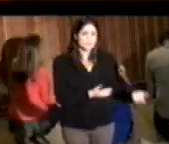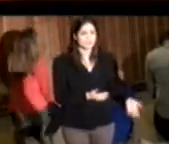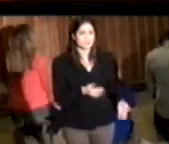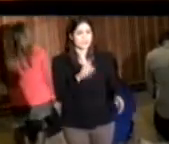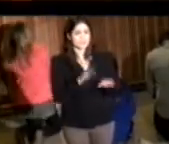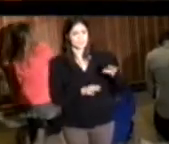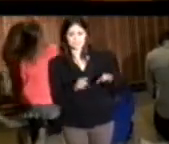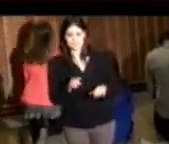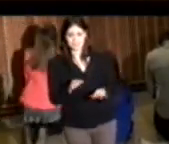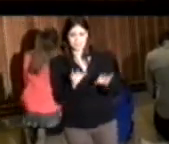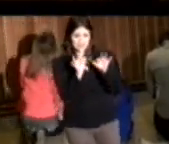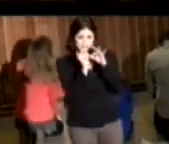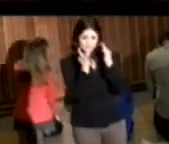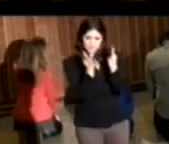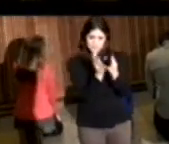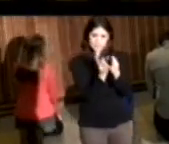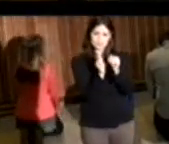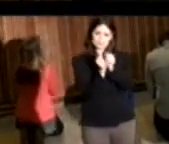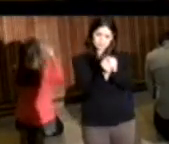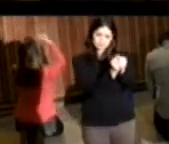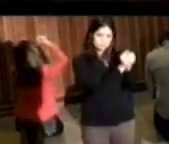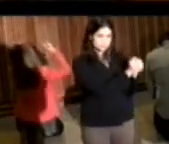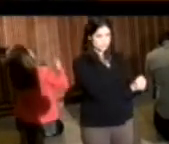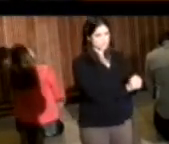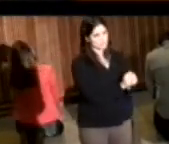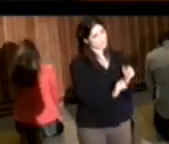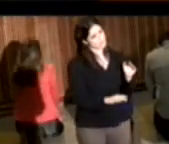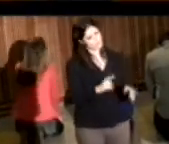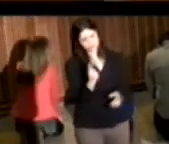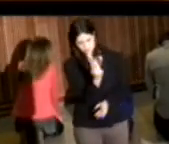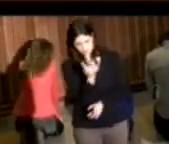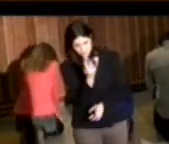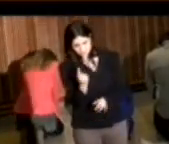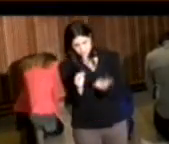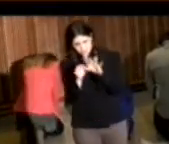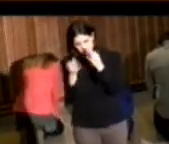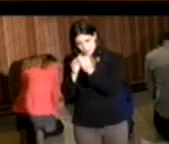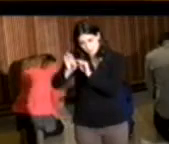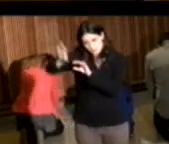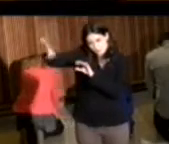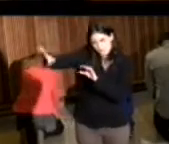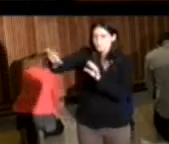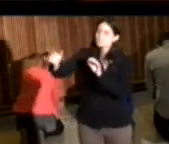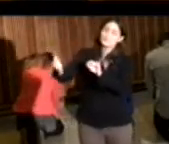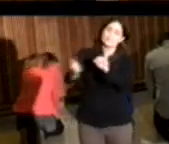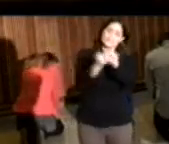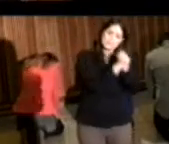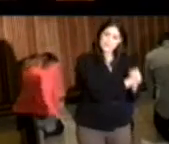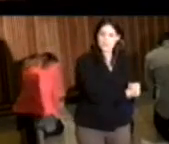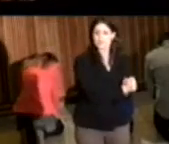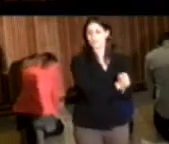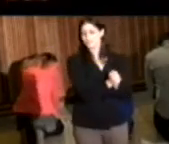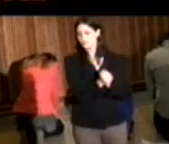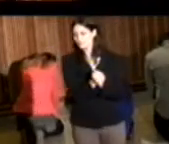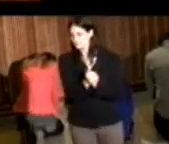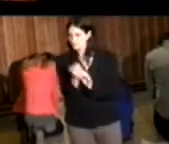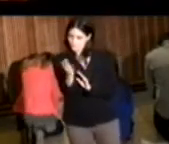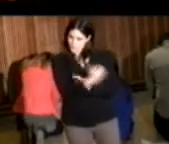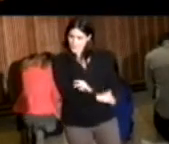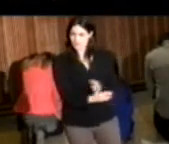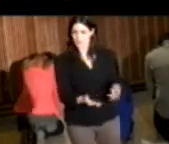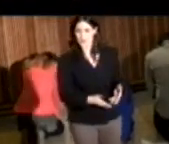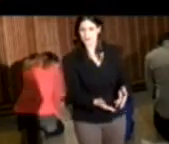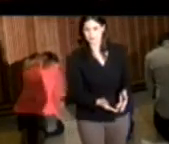faz mal, vem por ele. Diz: Senhor, eu estou apresentando a minha casa. Eu estou apresentando a minha casa na tua presença.